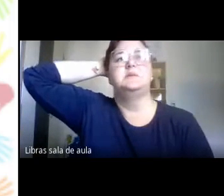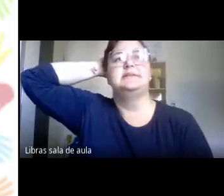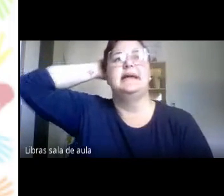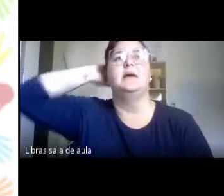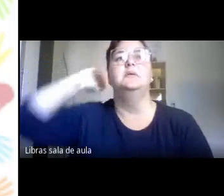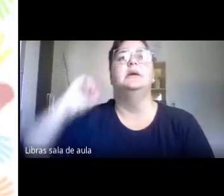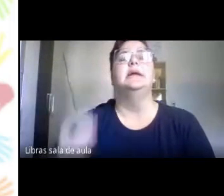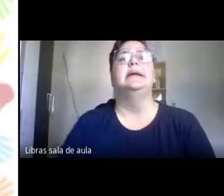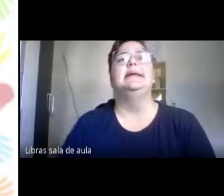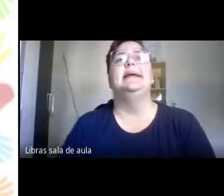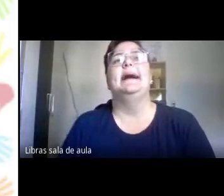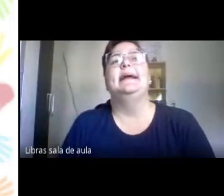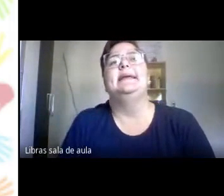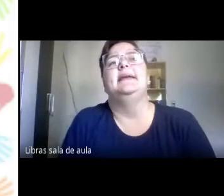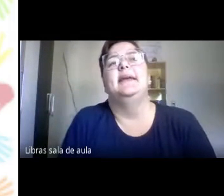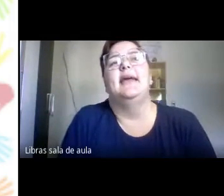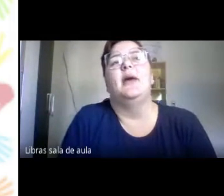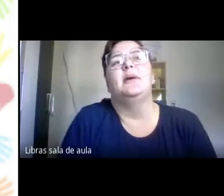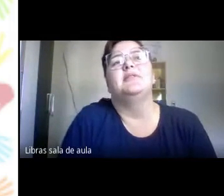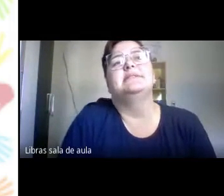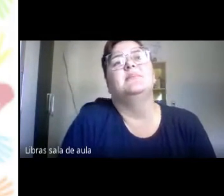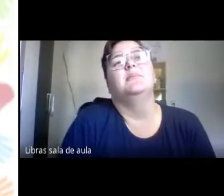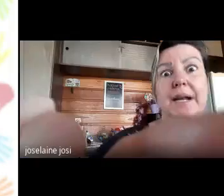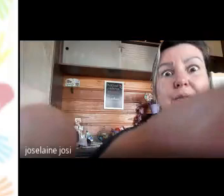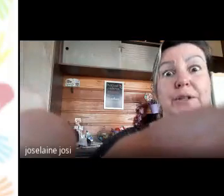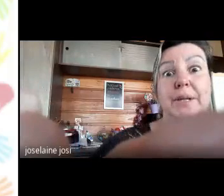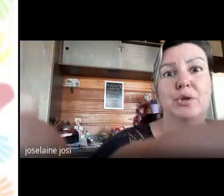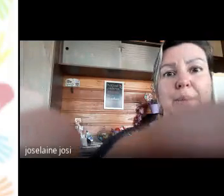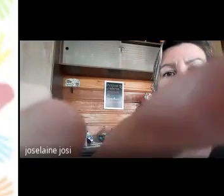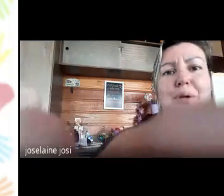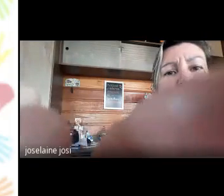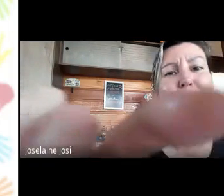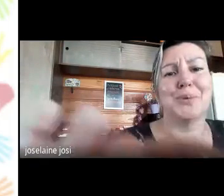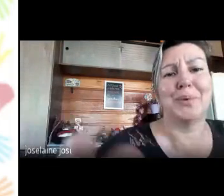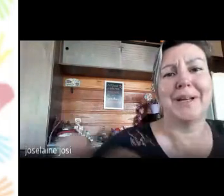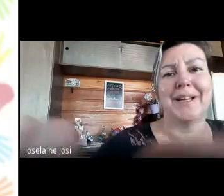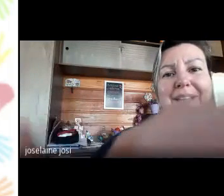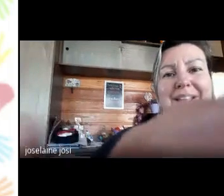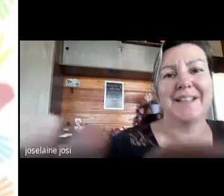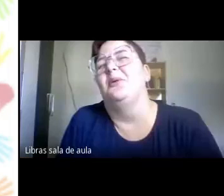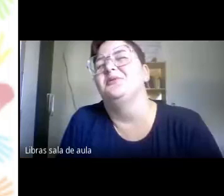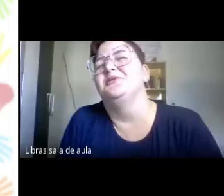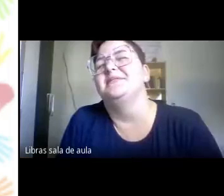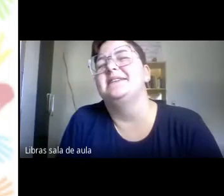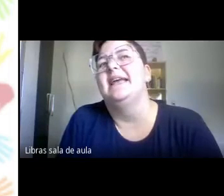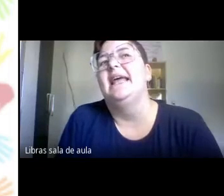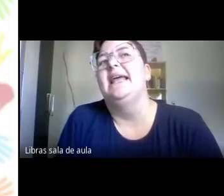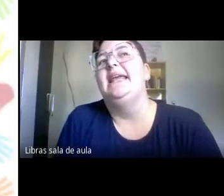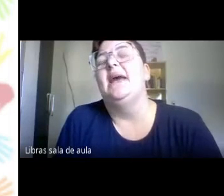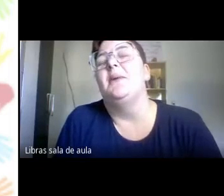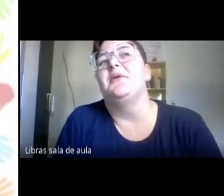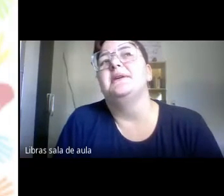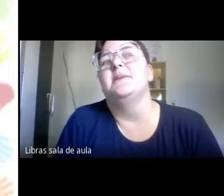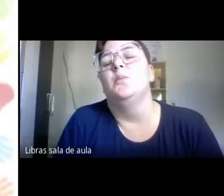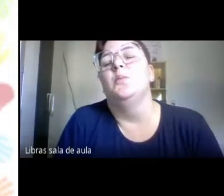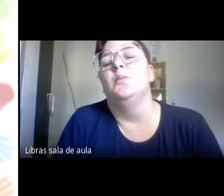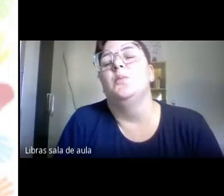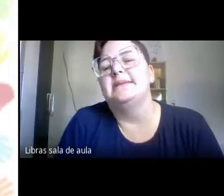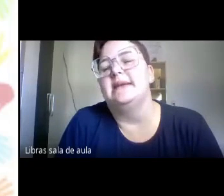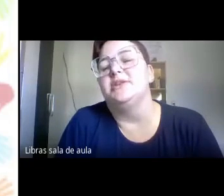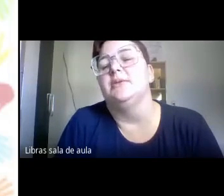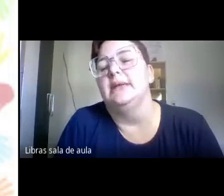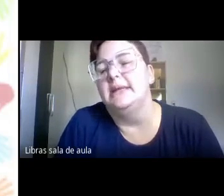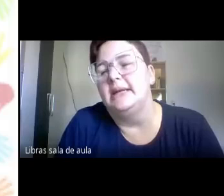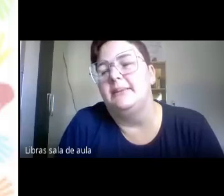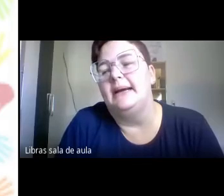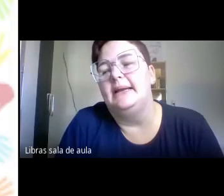educação especial. E aí é uma coisa. Aqui na volta tem muito barulho, desculpa. Ah, bom, Josi. E é uma coisa muito